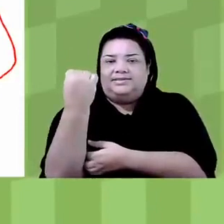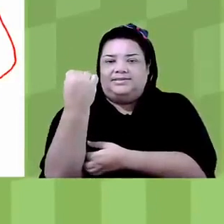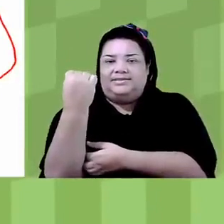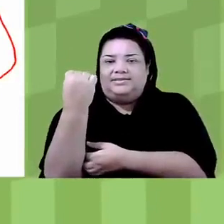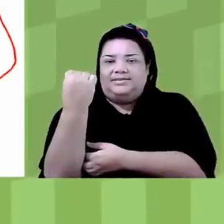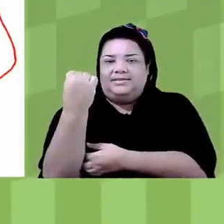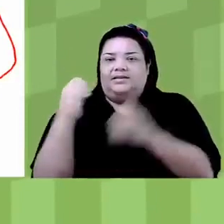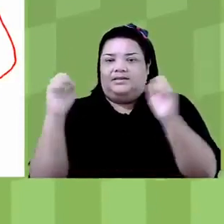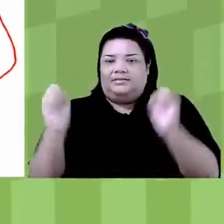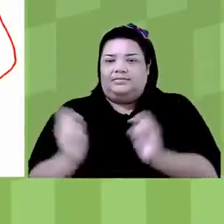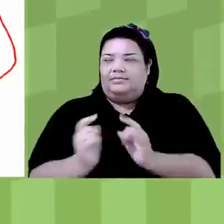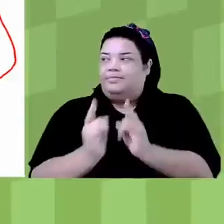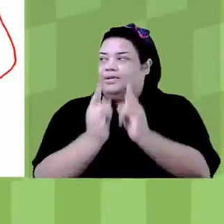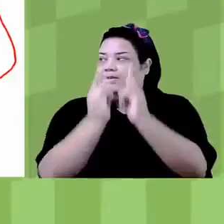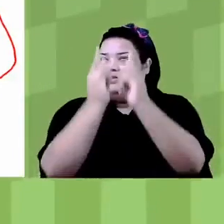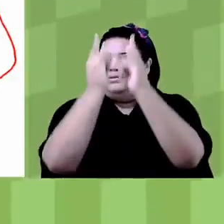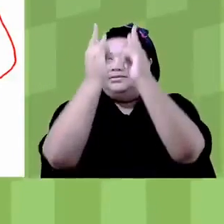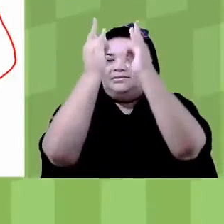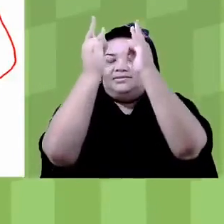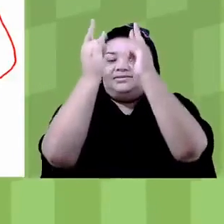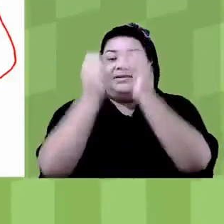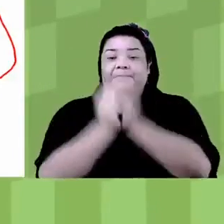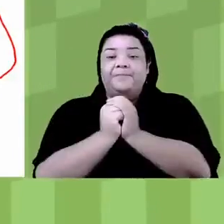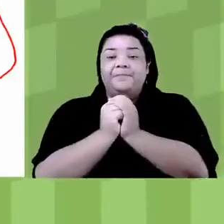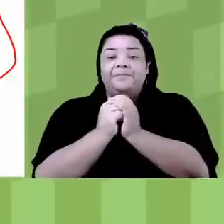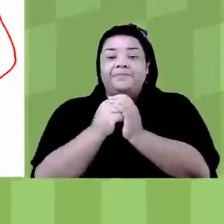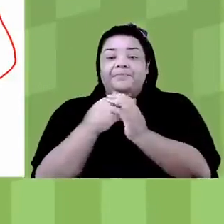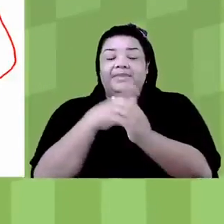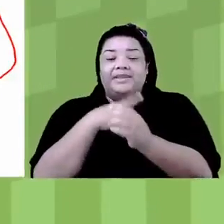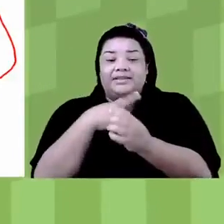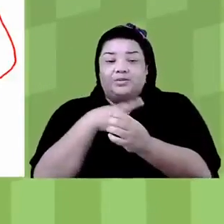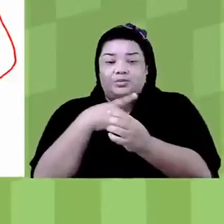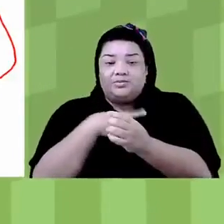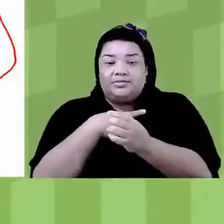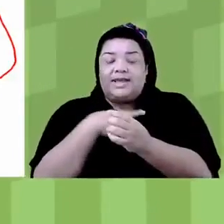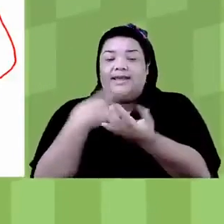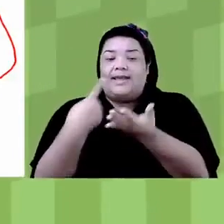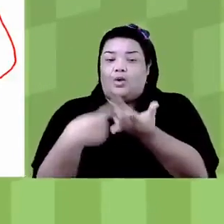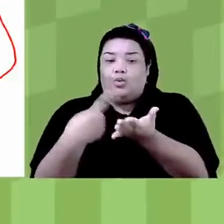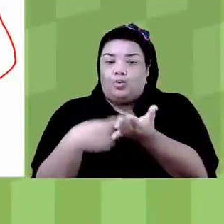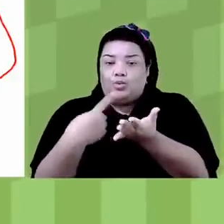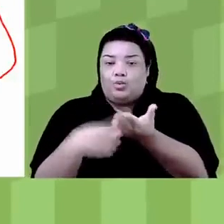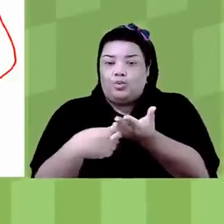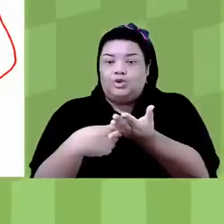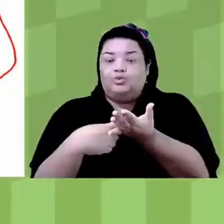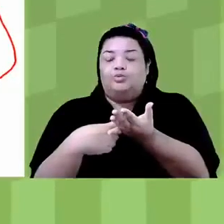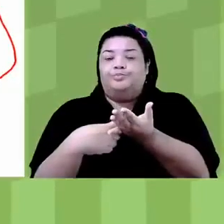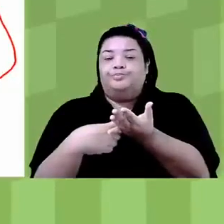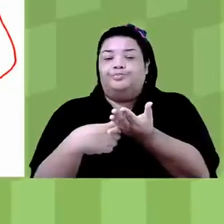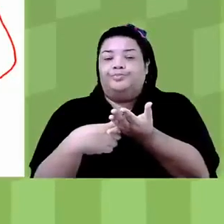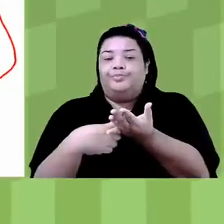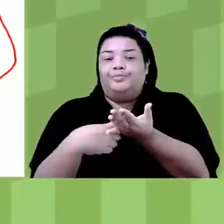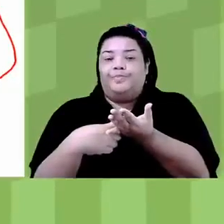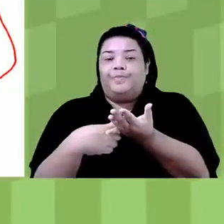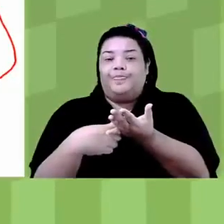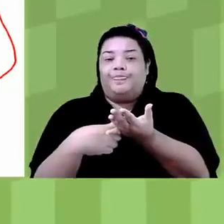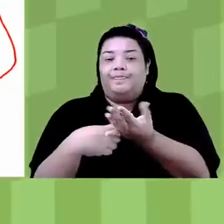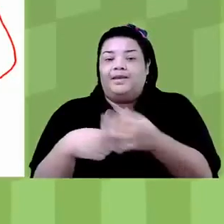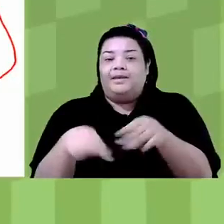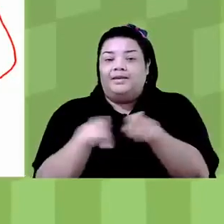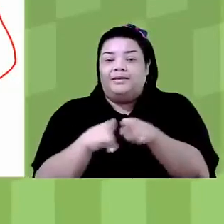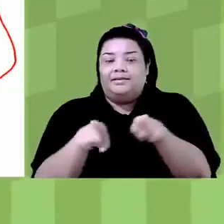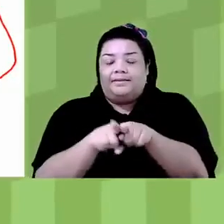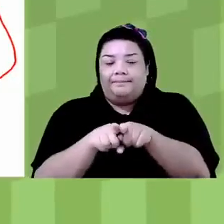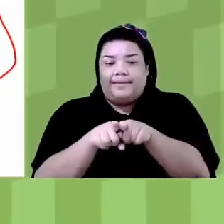média global bem abaixo de 2 graus em relação aos níveis pré-industrial e de, preferencialmente,